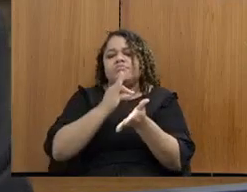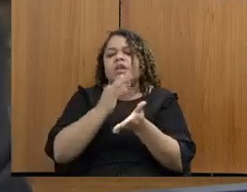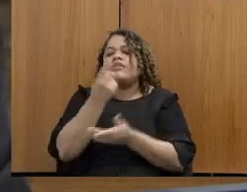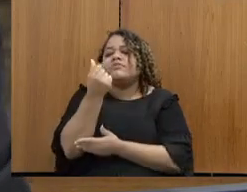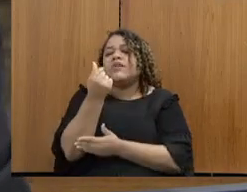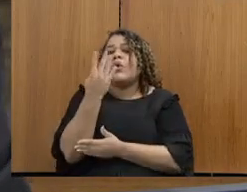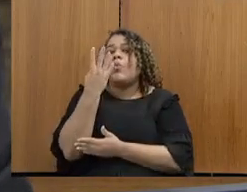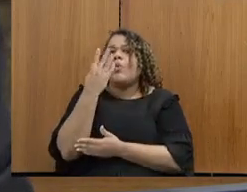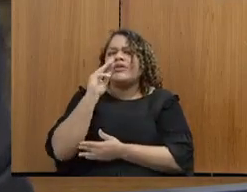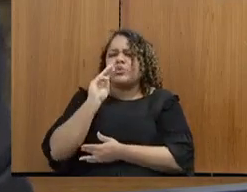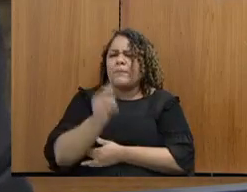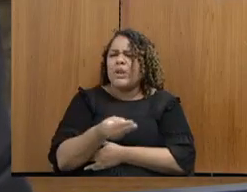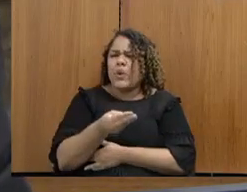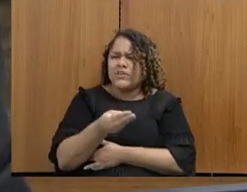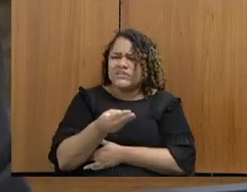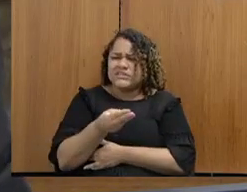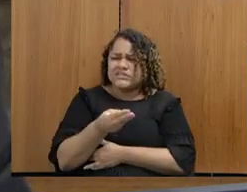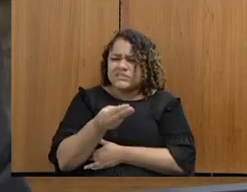civil